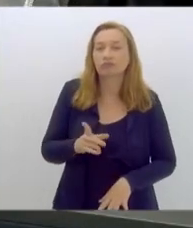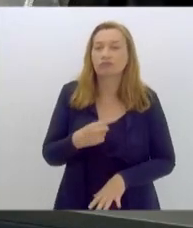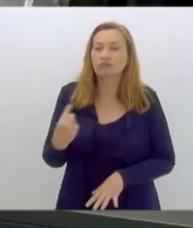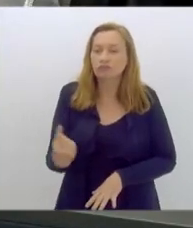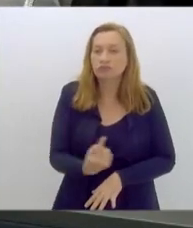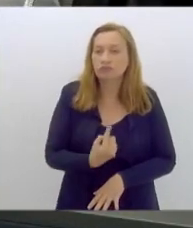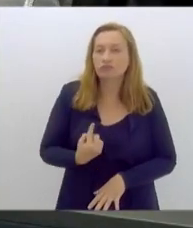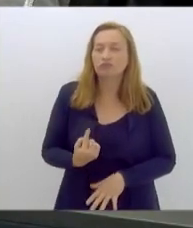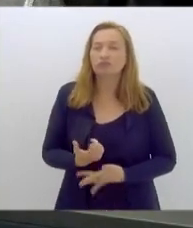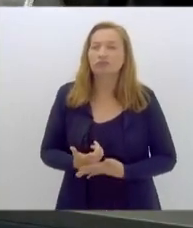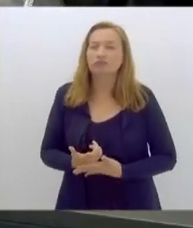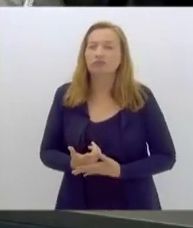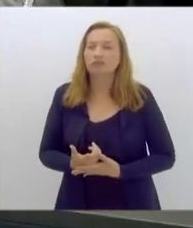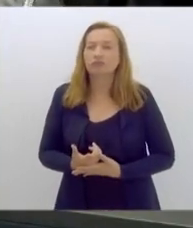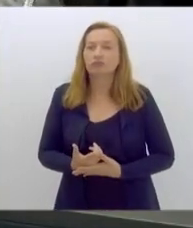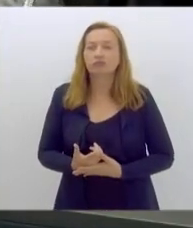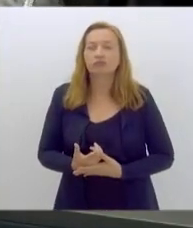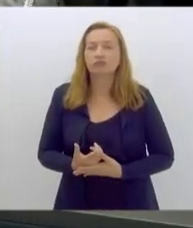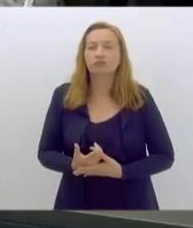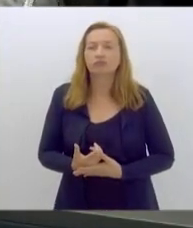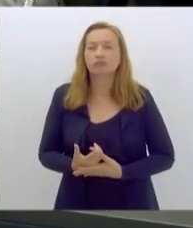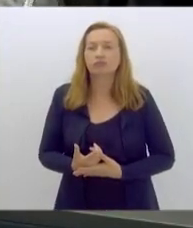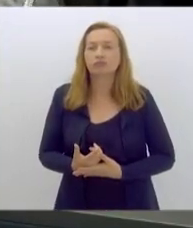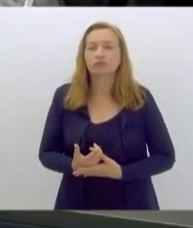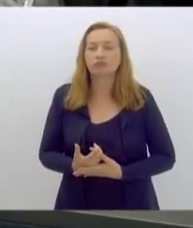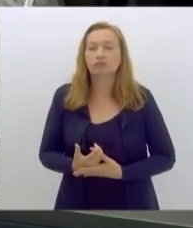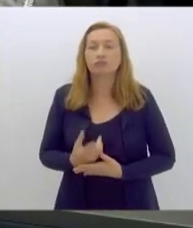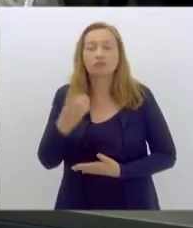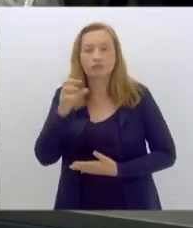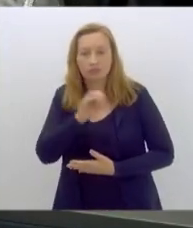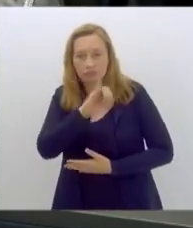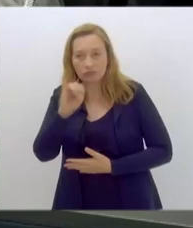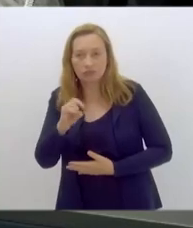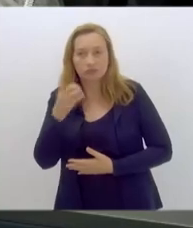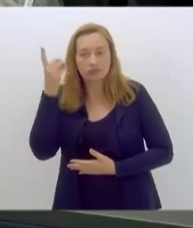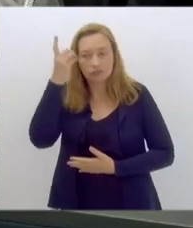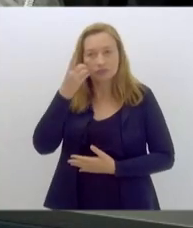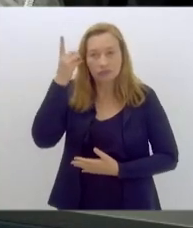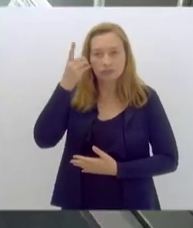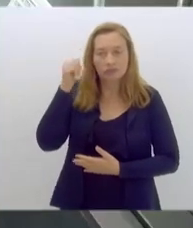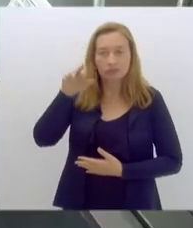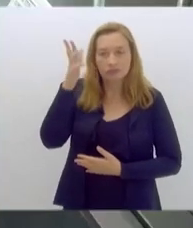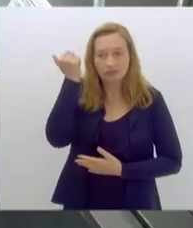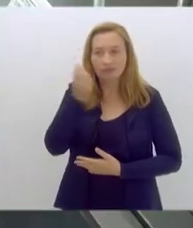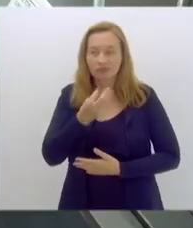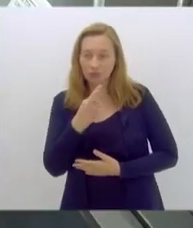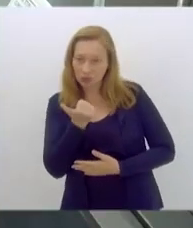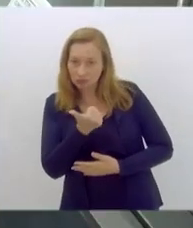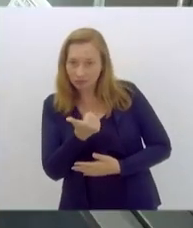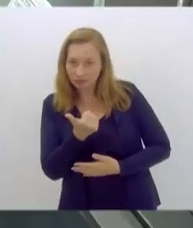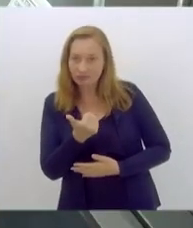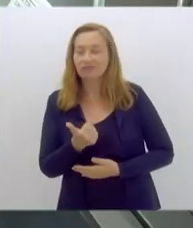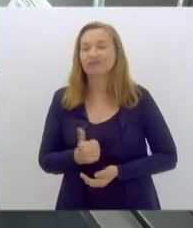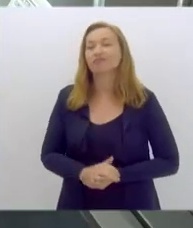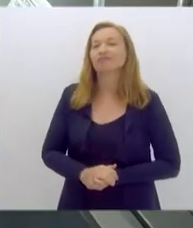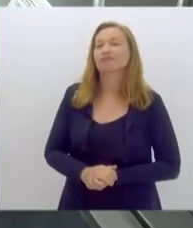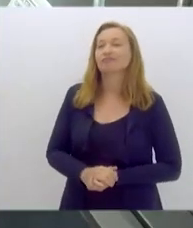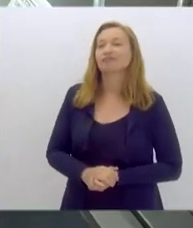termos o deputado Deputado heliomar como vai tudo bem